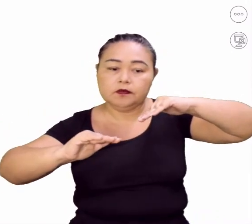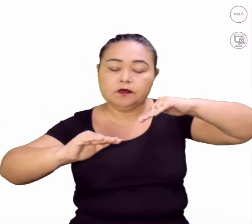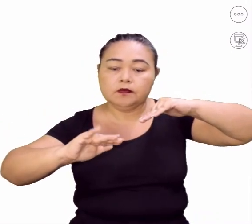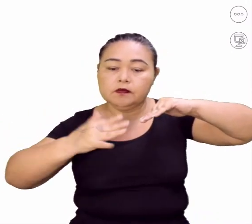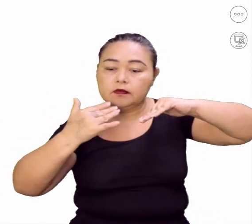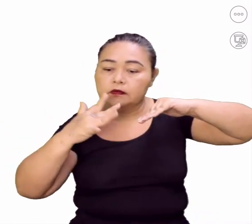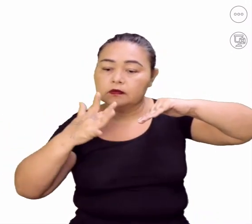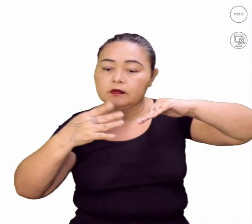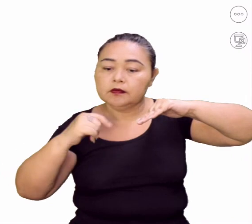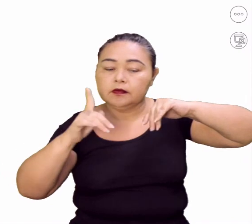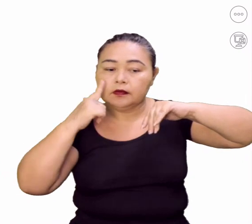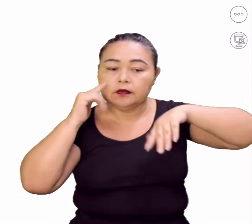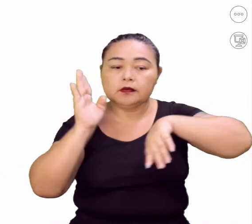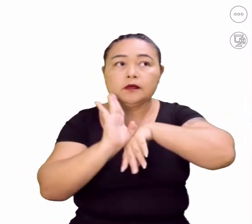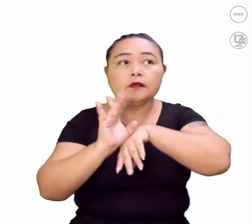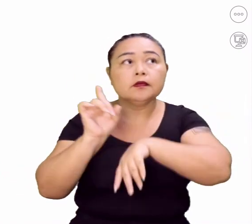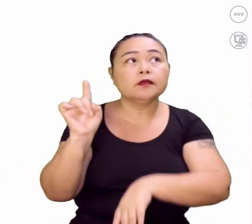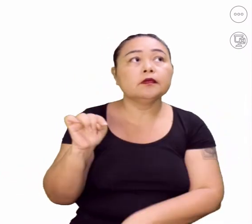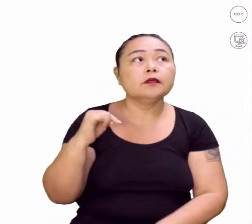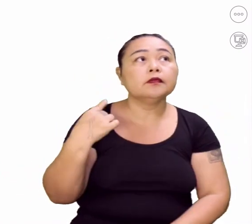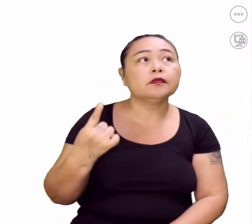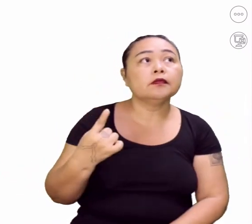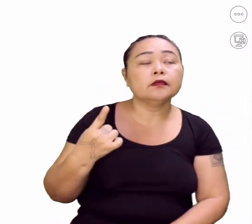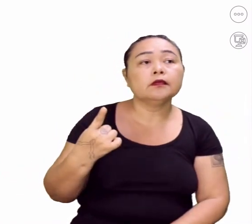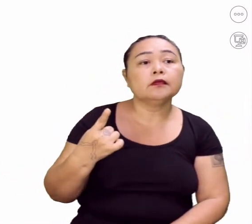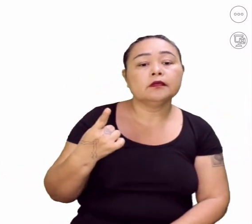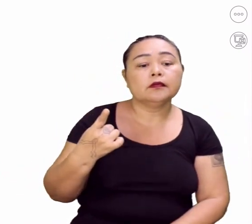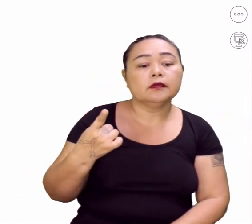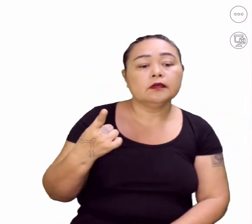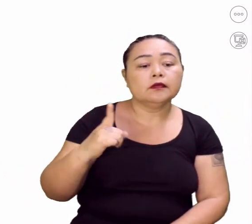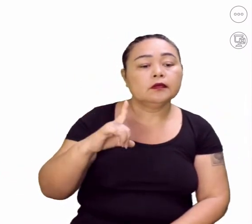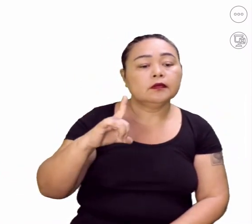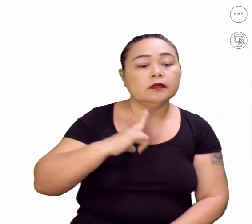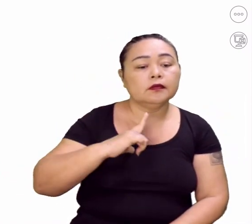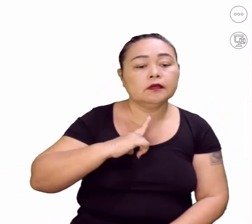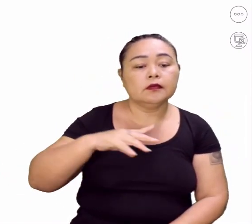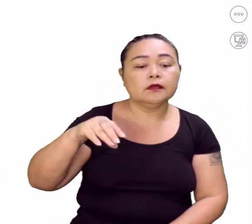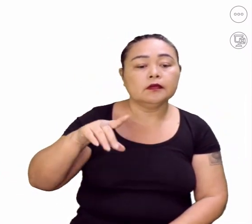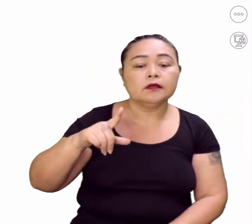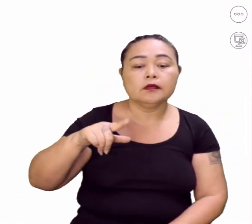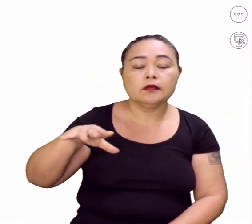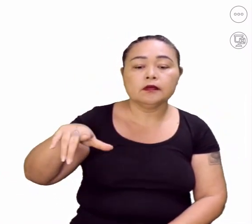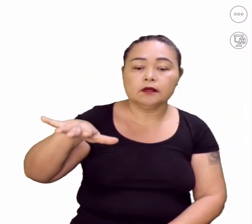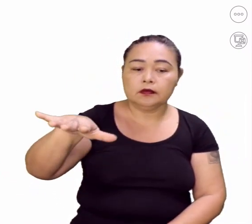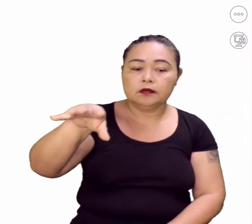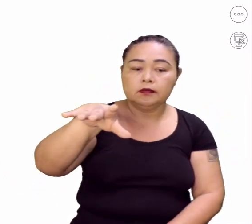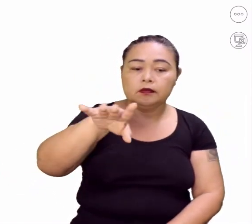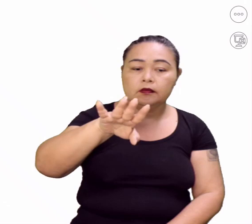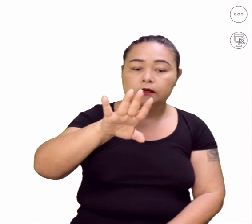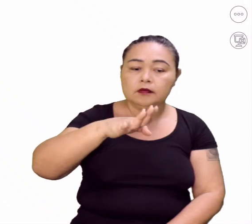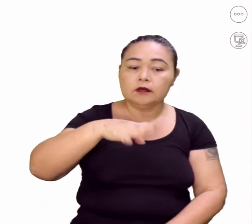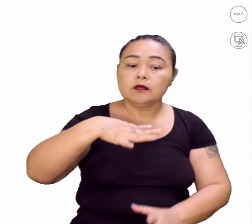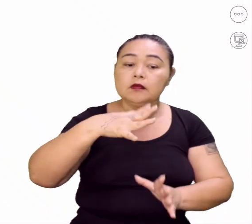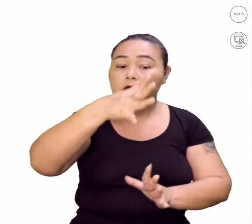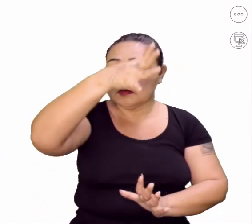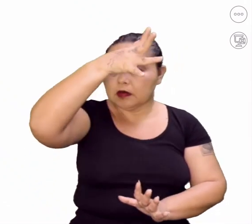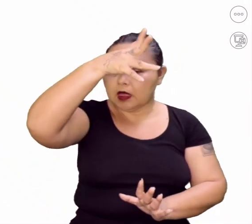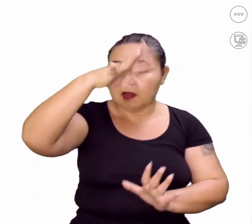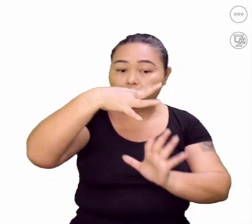meio bege, eu acho que está aparecendo aí para você. Temos tabuleiros da Amazônia